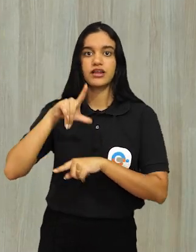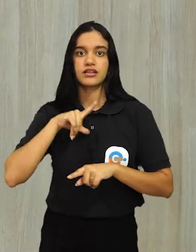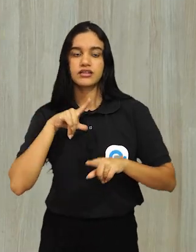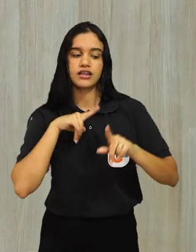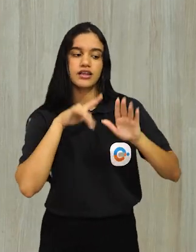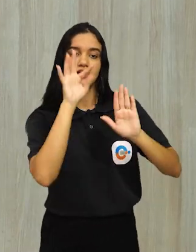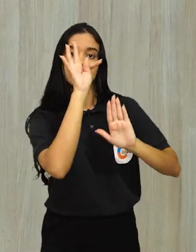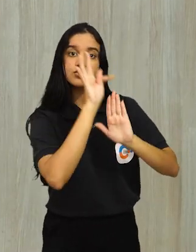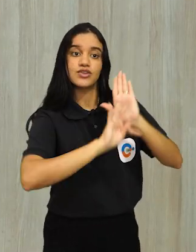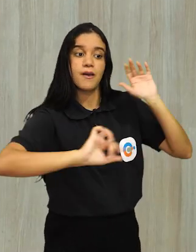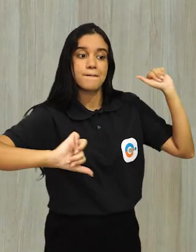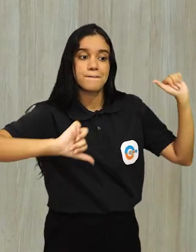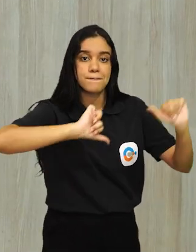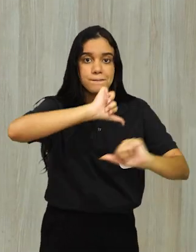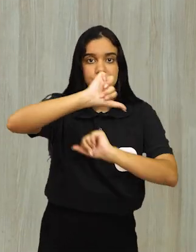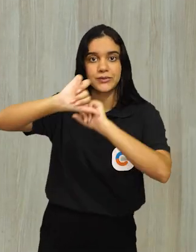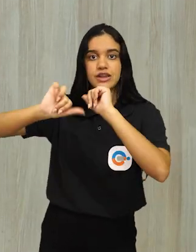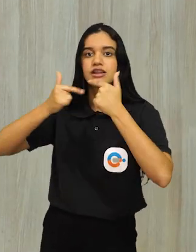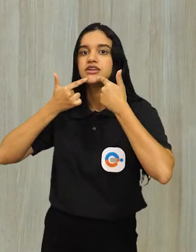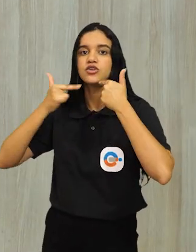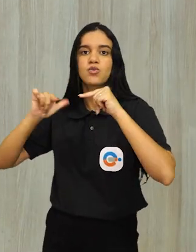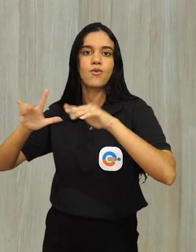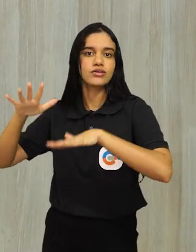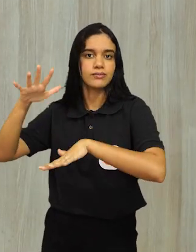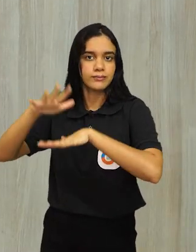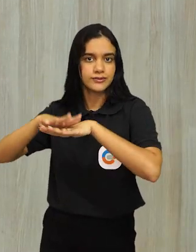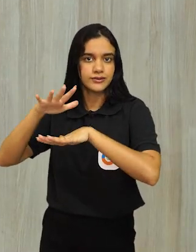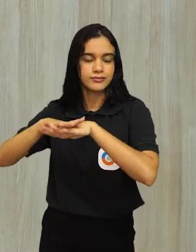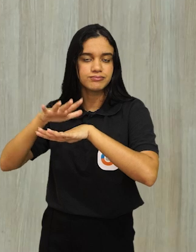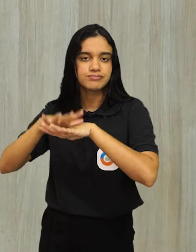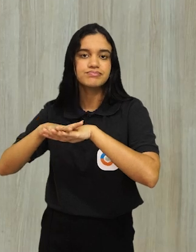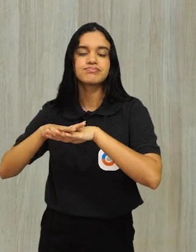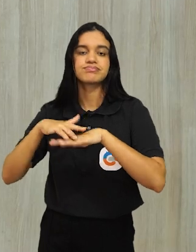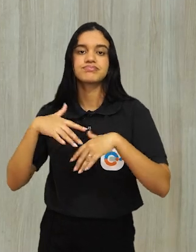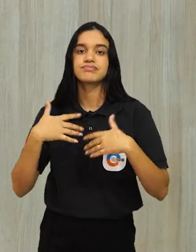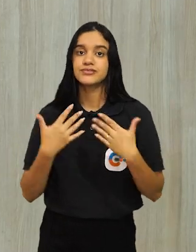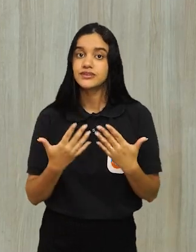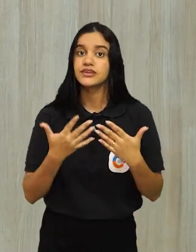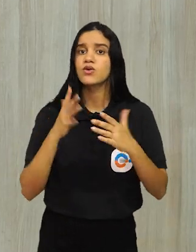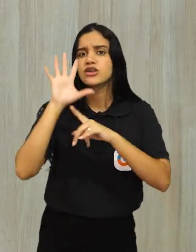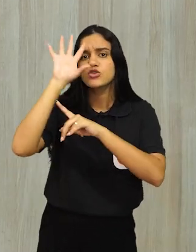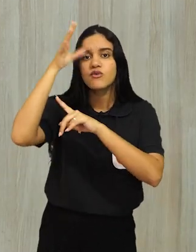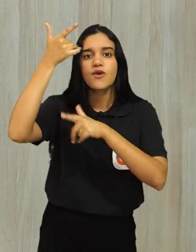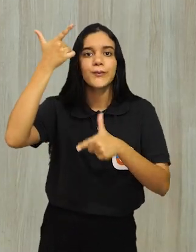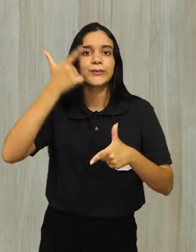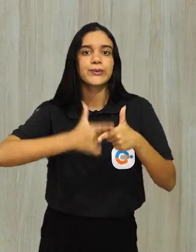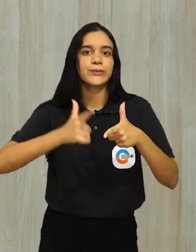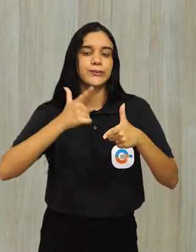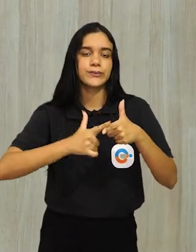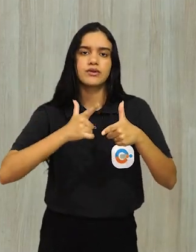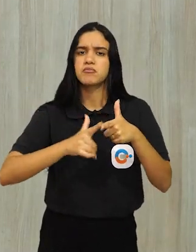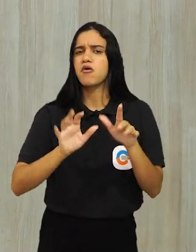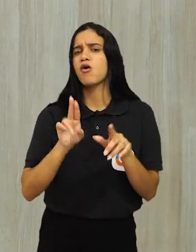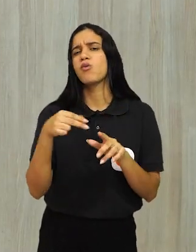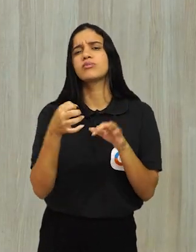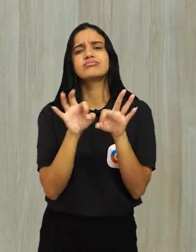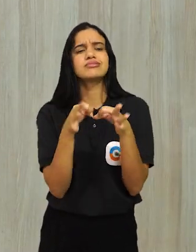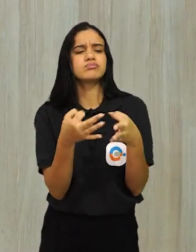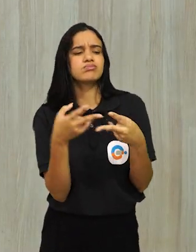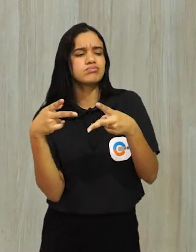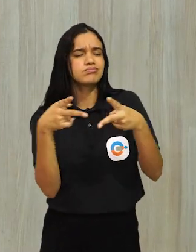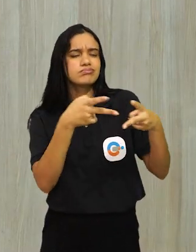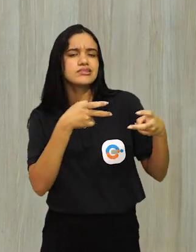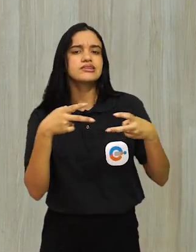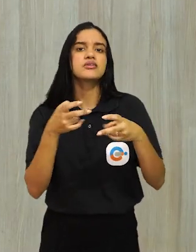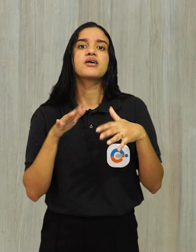texto transformar em linguagem matemática para muitas vezes resolver o problema ou simplesmente